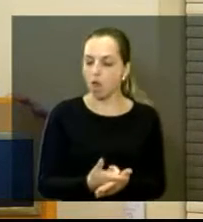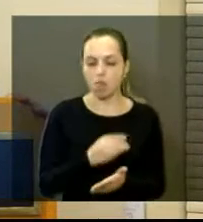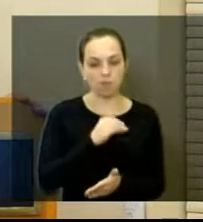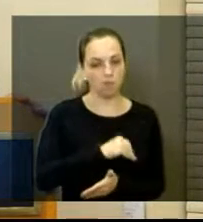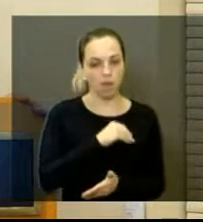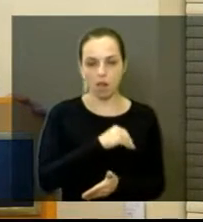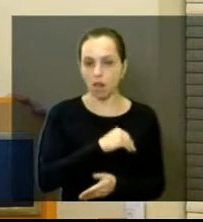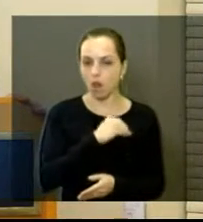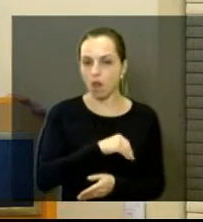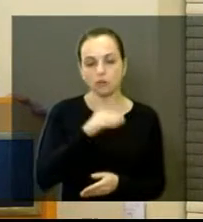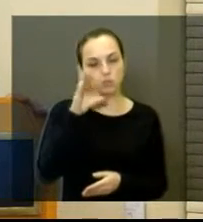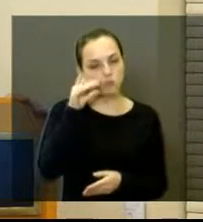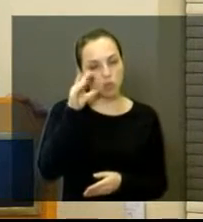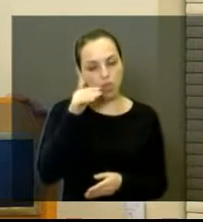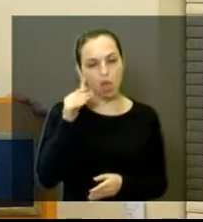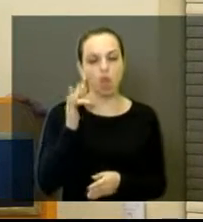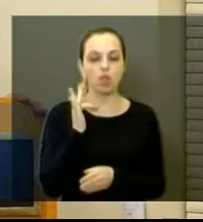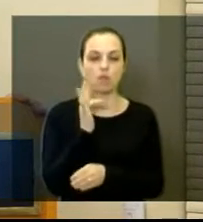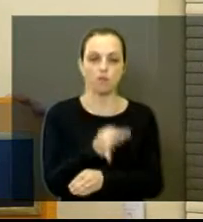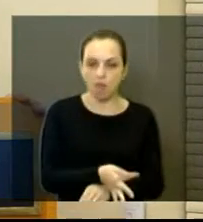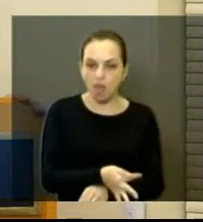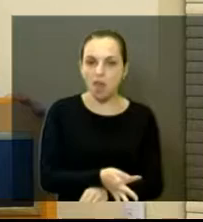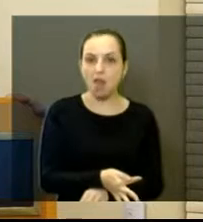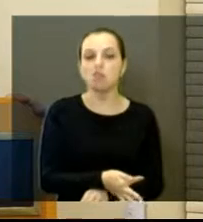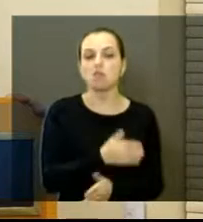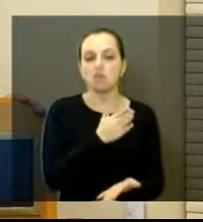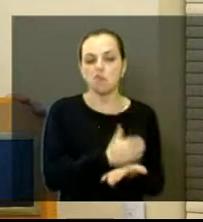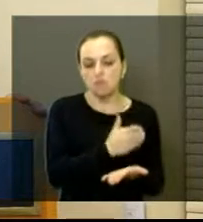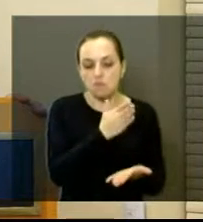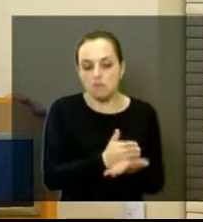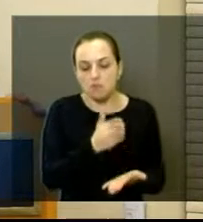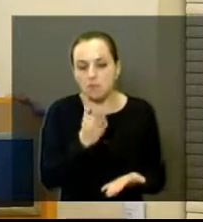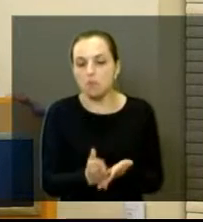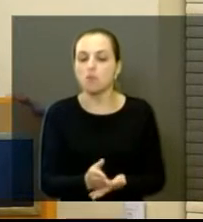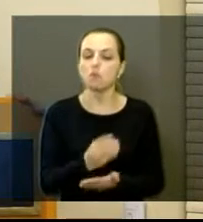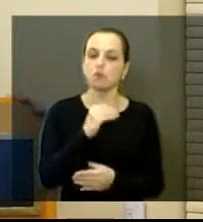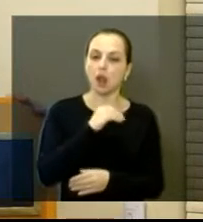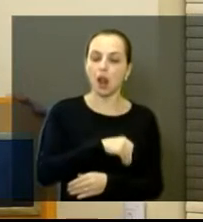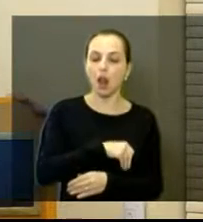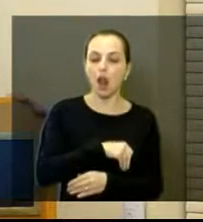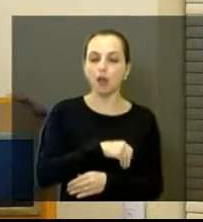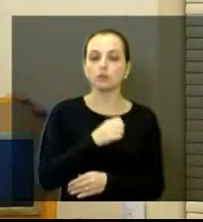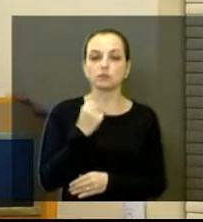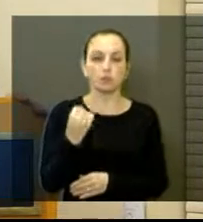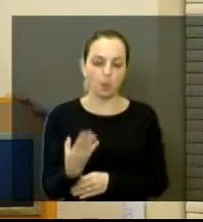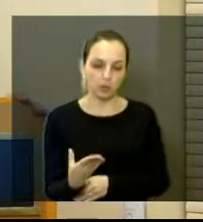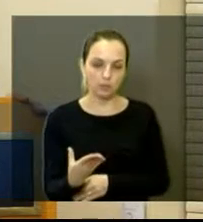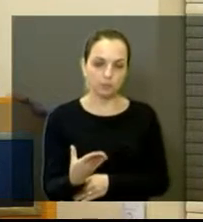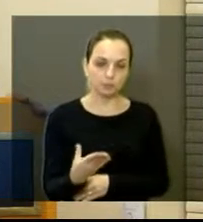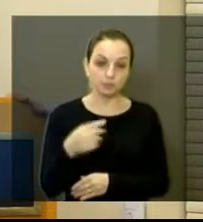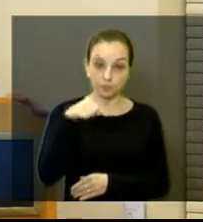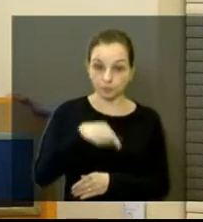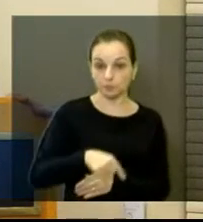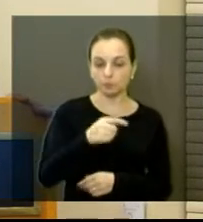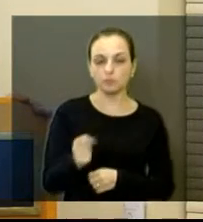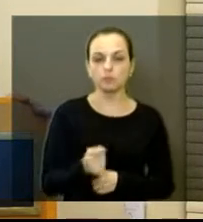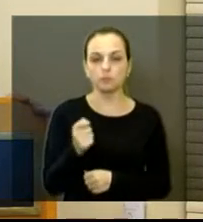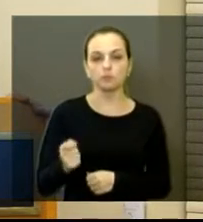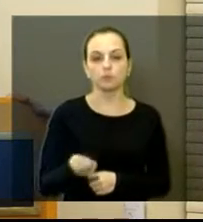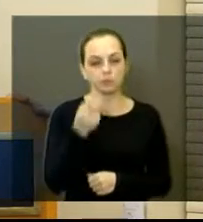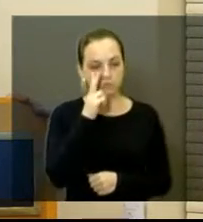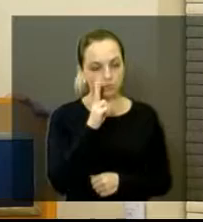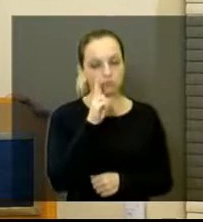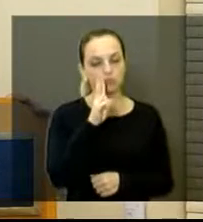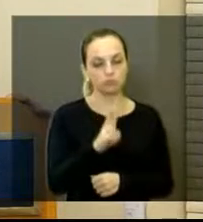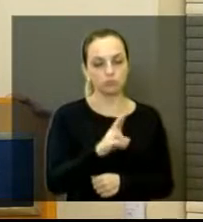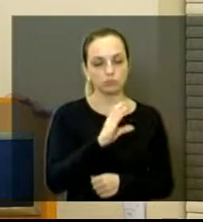13º, férias, parcelar pagamento? E aqui nós vimos o